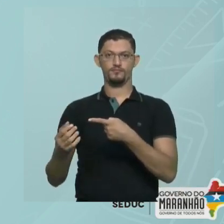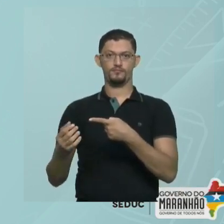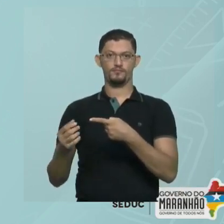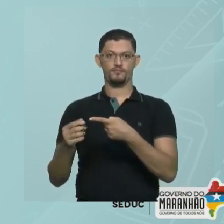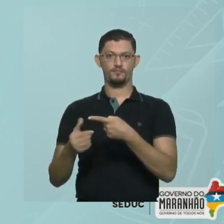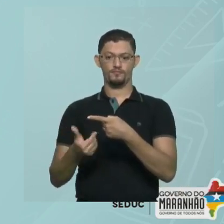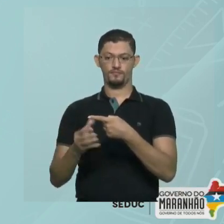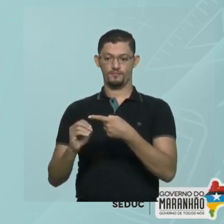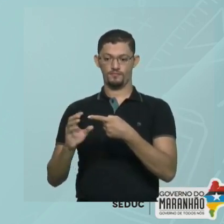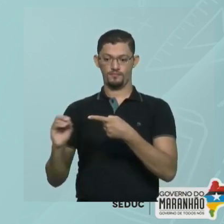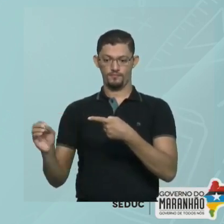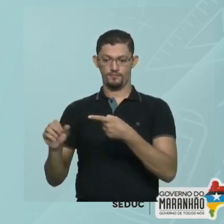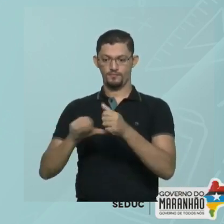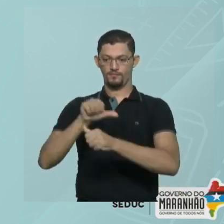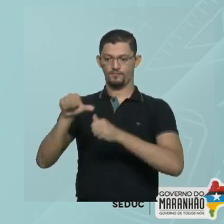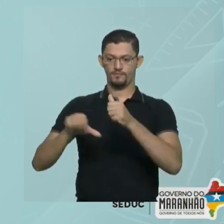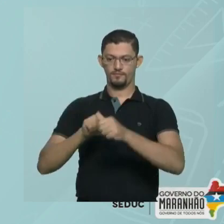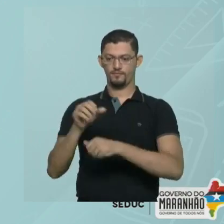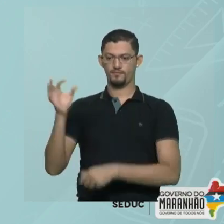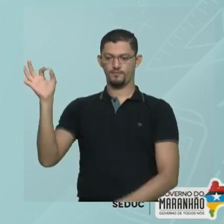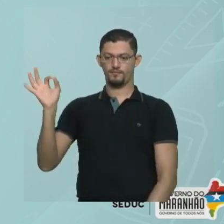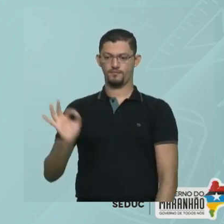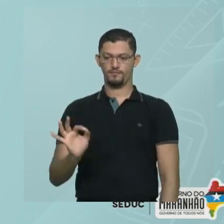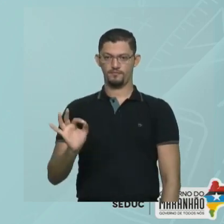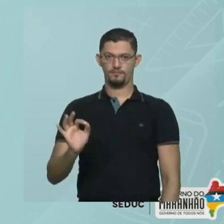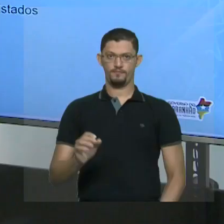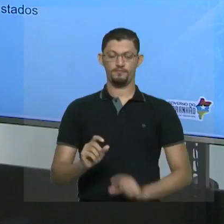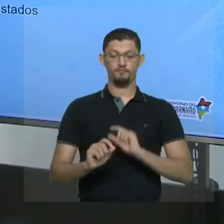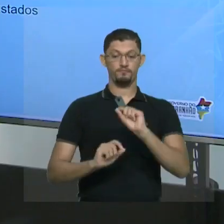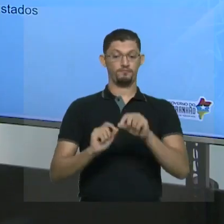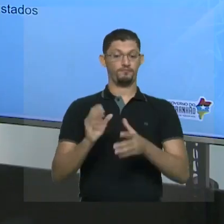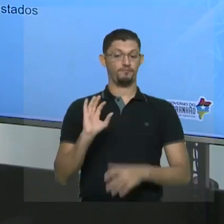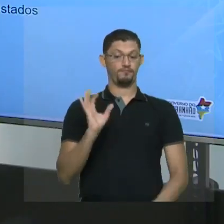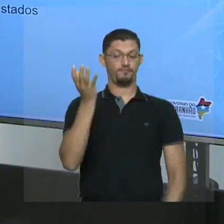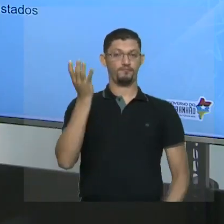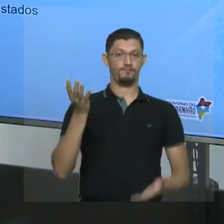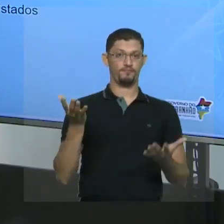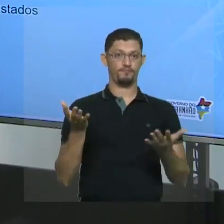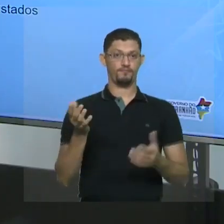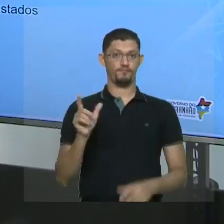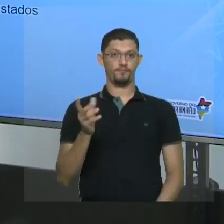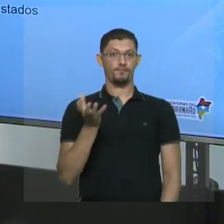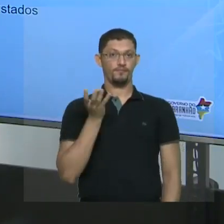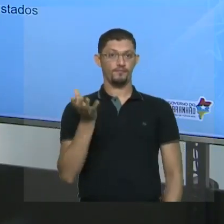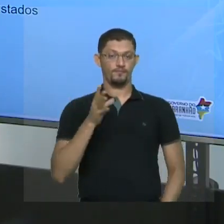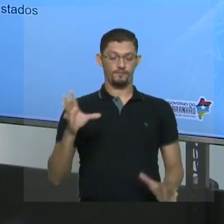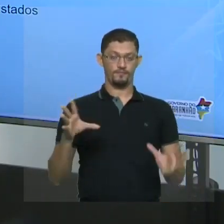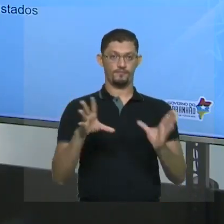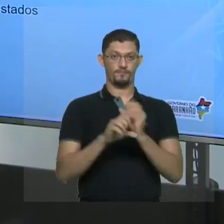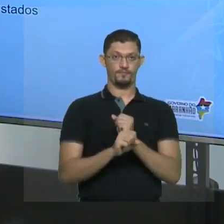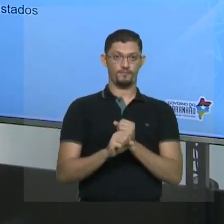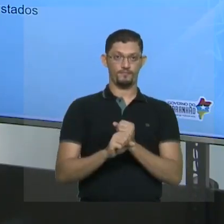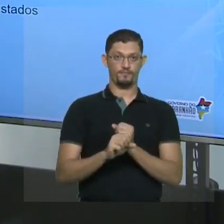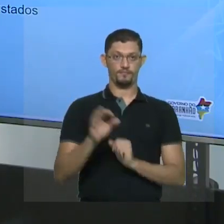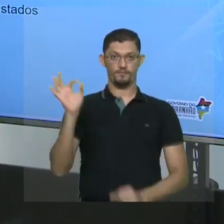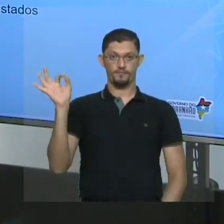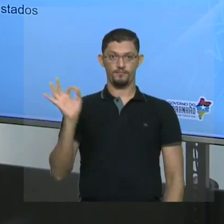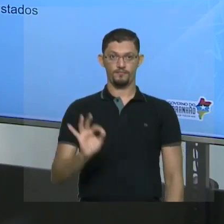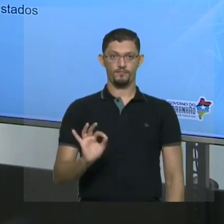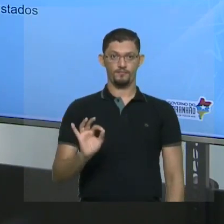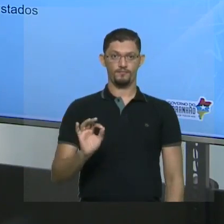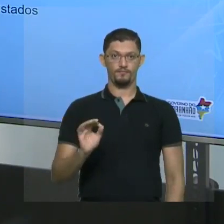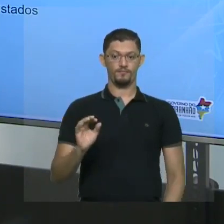para porcentagem. Então, olha só, o que, que acontece aqui, ó? Quando eu quero calcular a porcentagem de